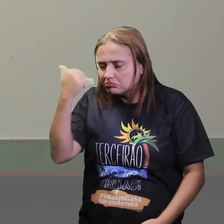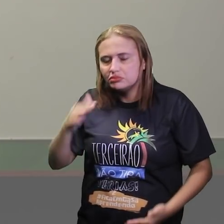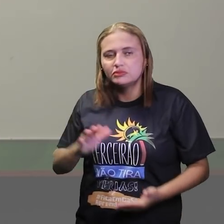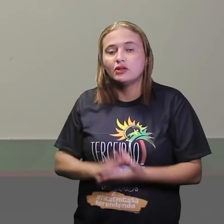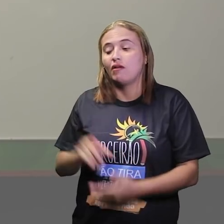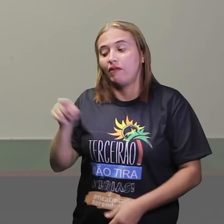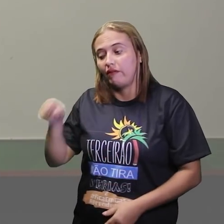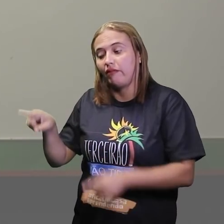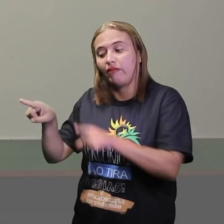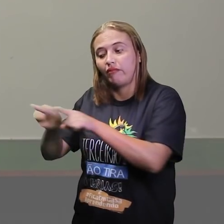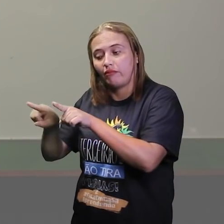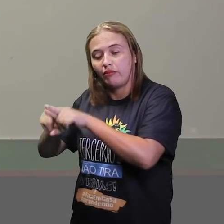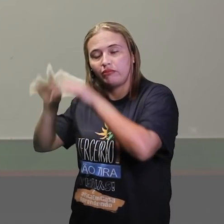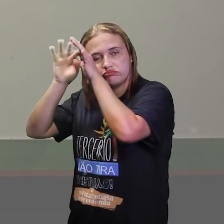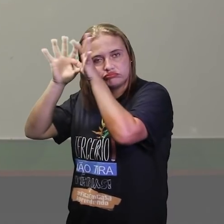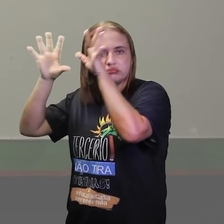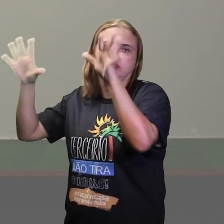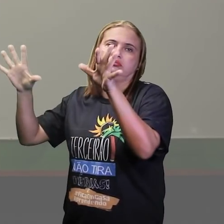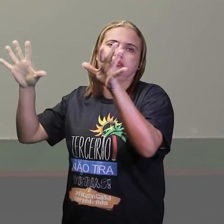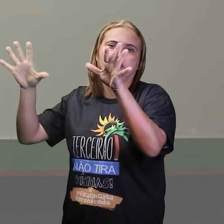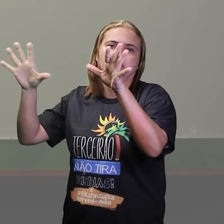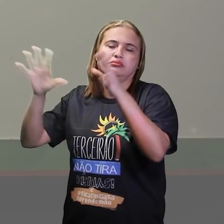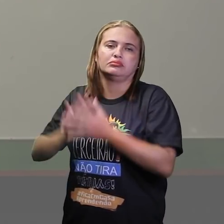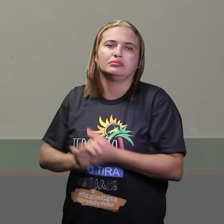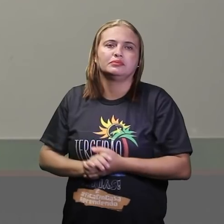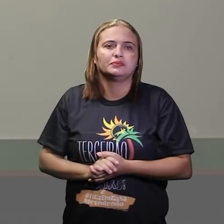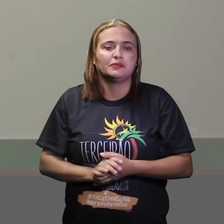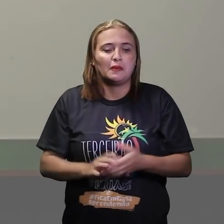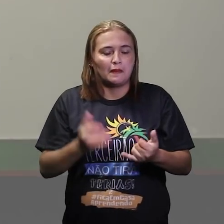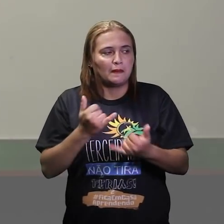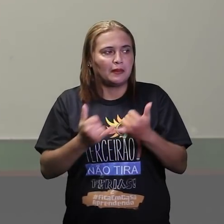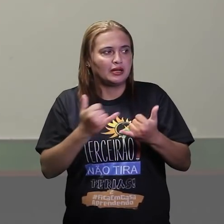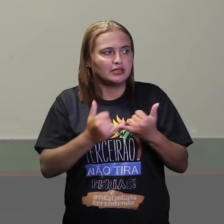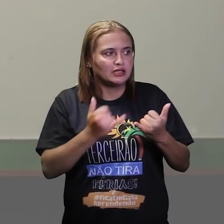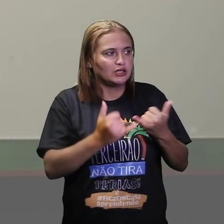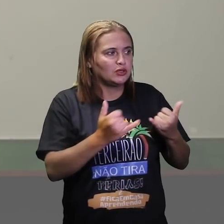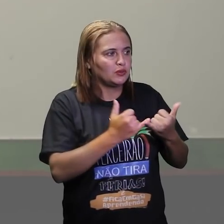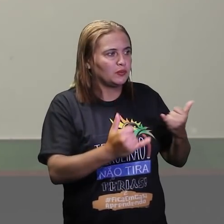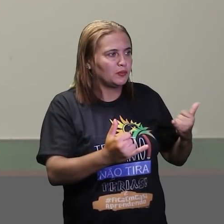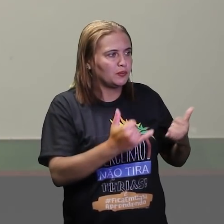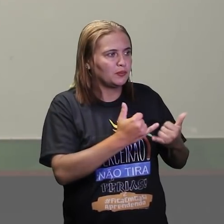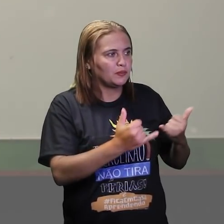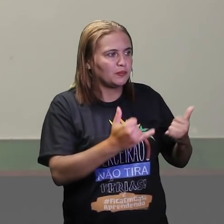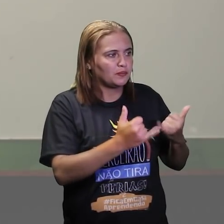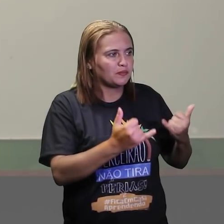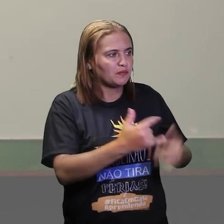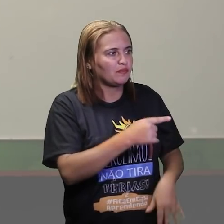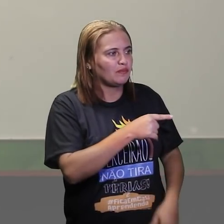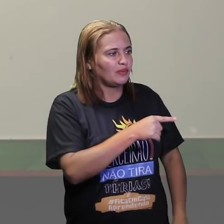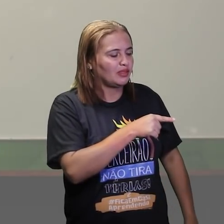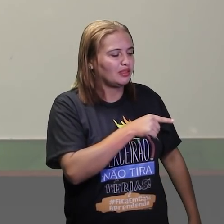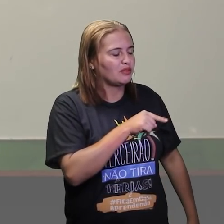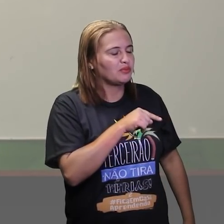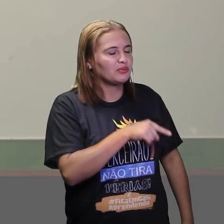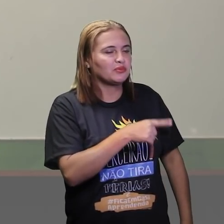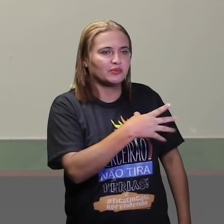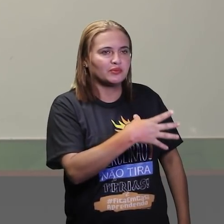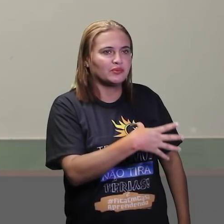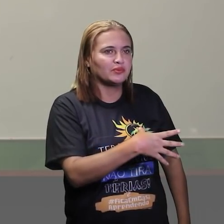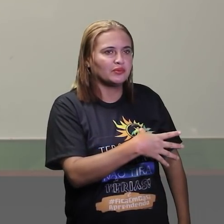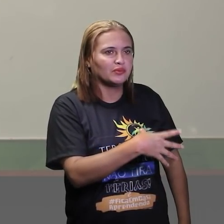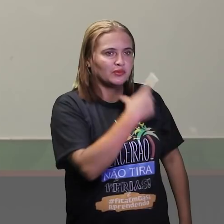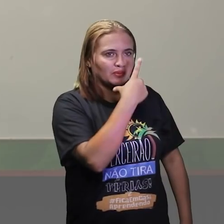liberalismo, correto? Então, parece com Locke aqui. Só que Rousseau condena a propriedade. Aí distancia esse negócio. Olha